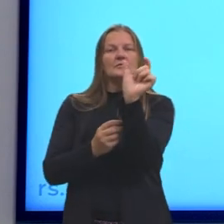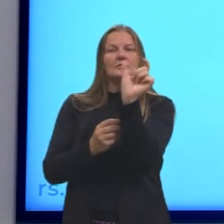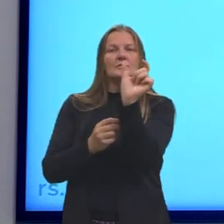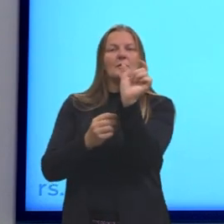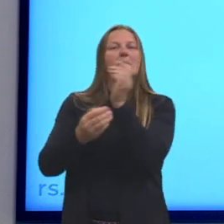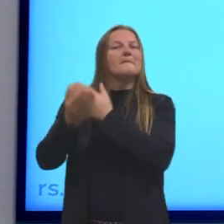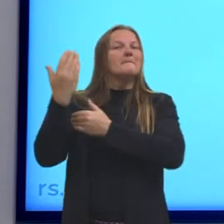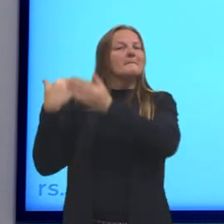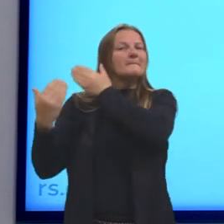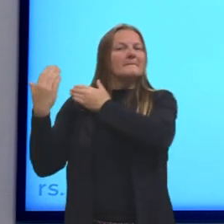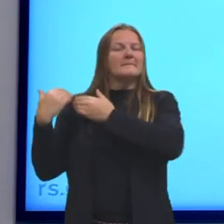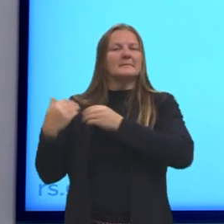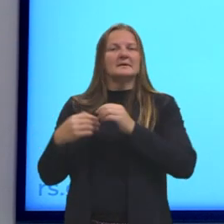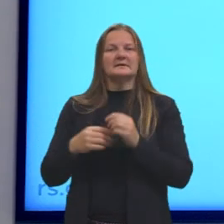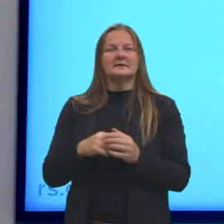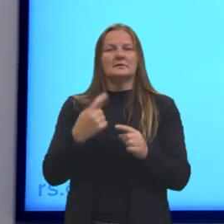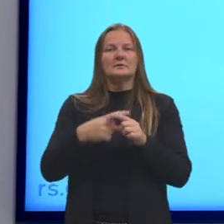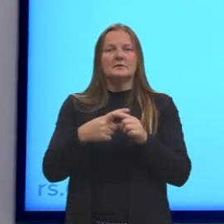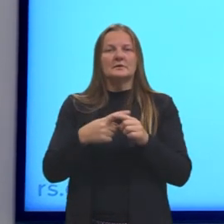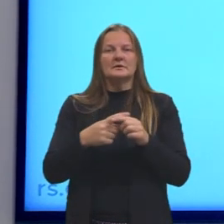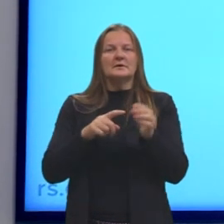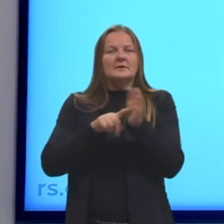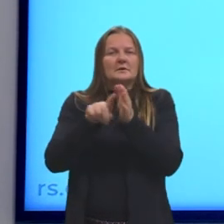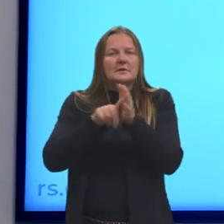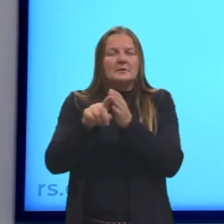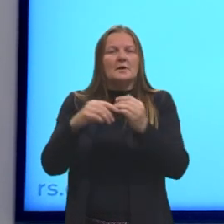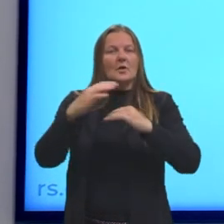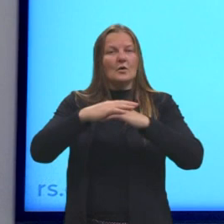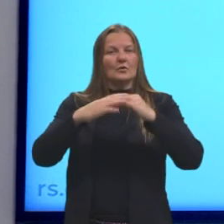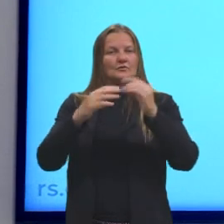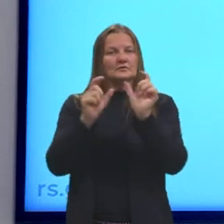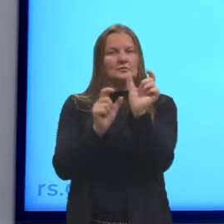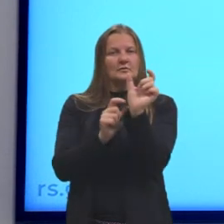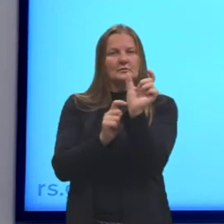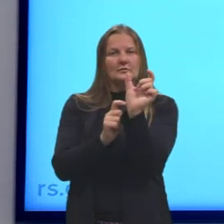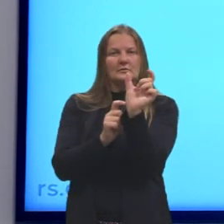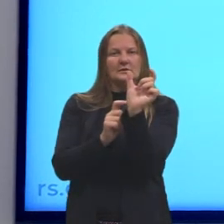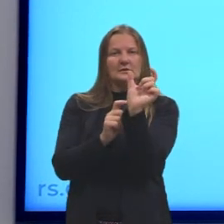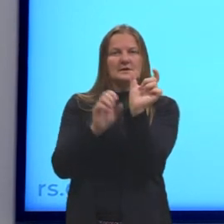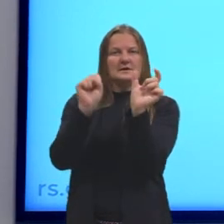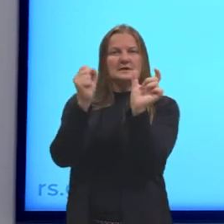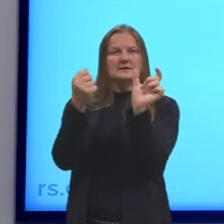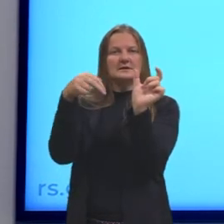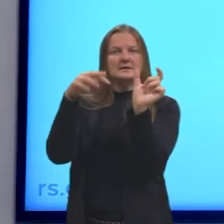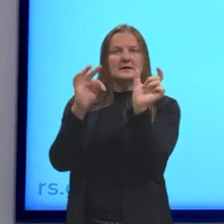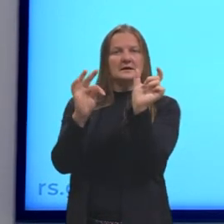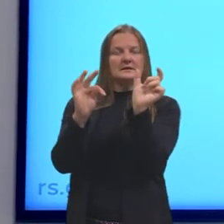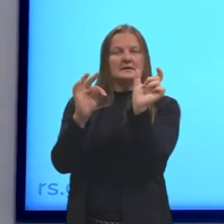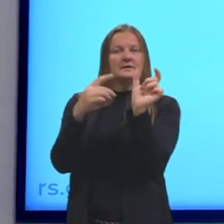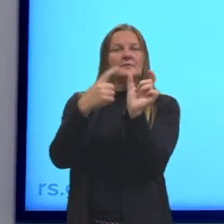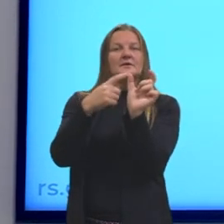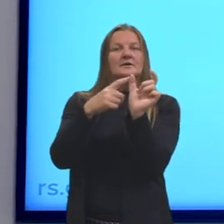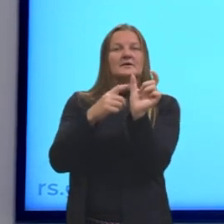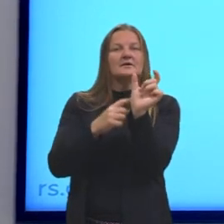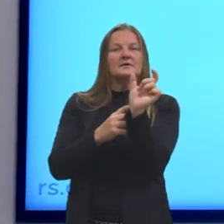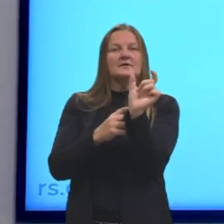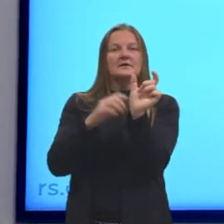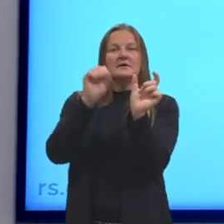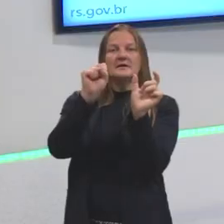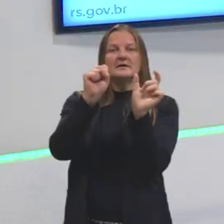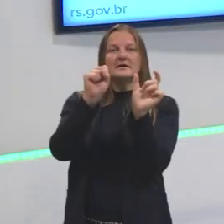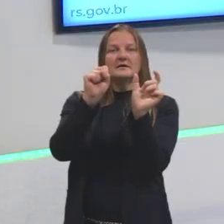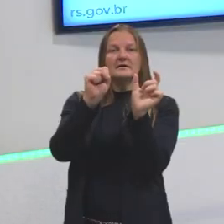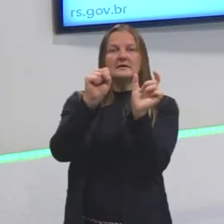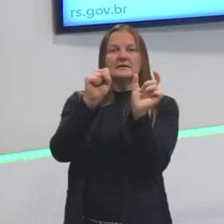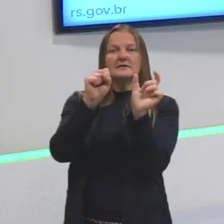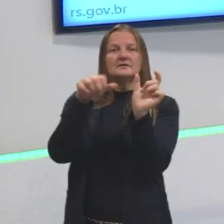passado aquele percebo porque porque eu sei que a construção dele no infinitivo s